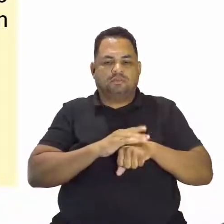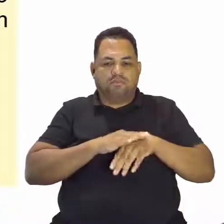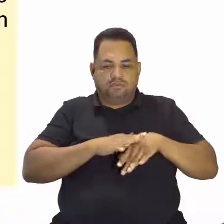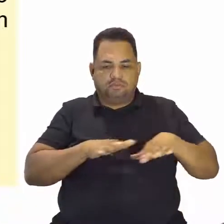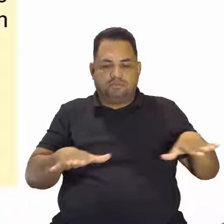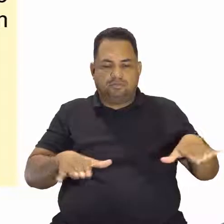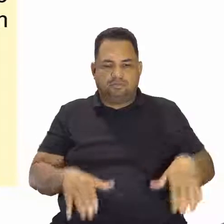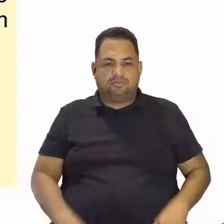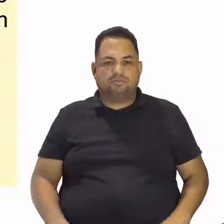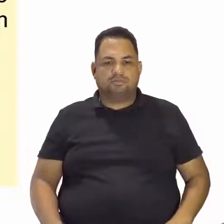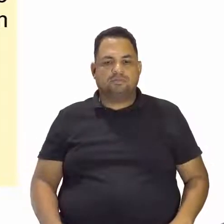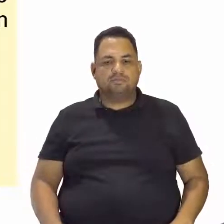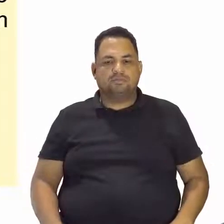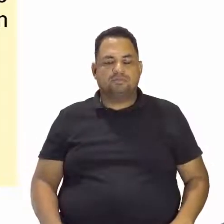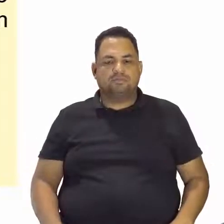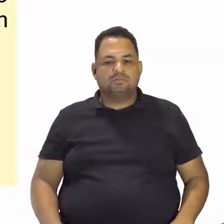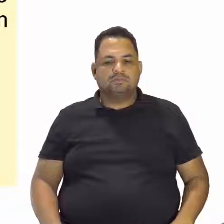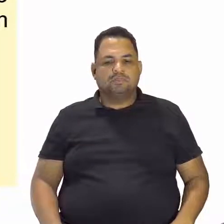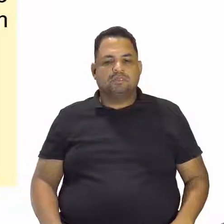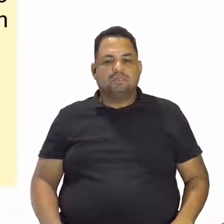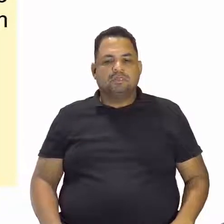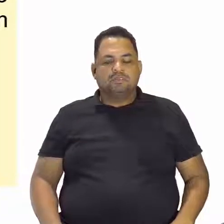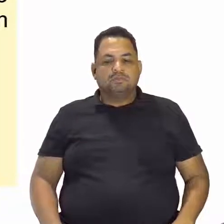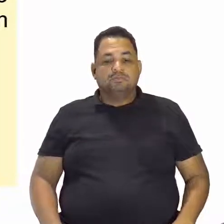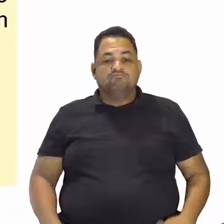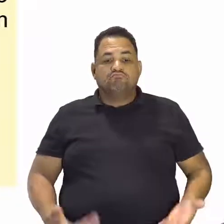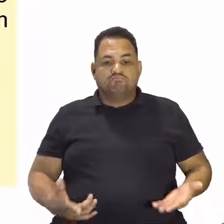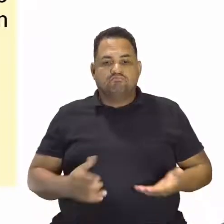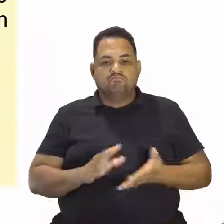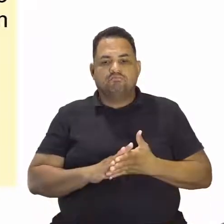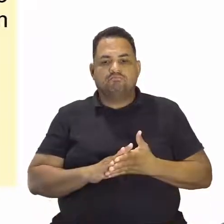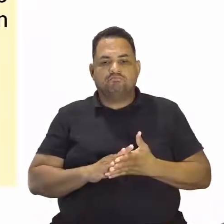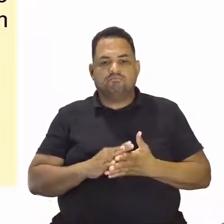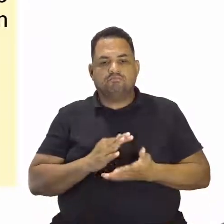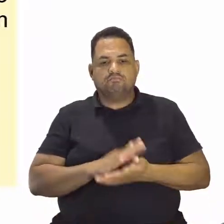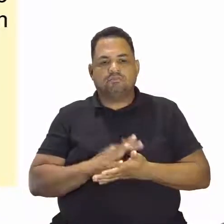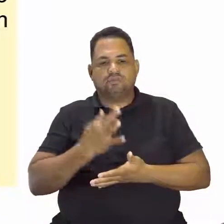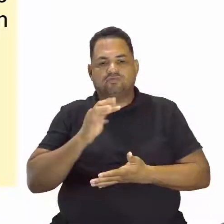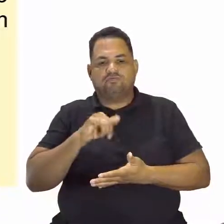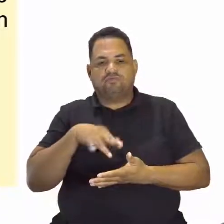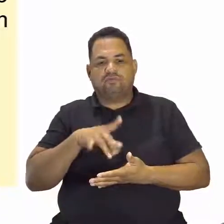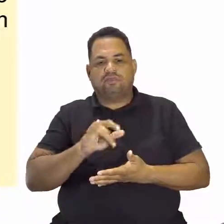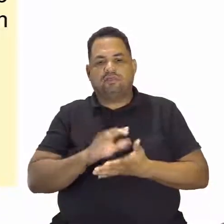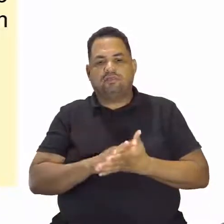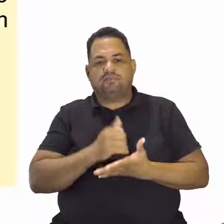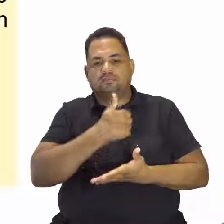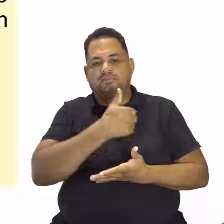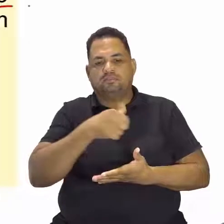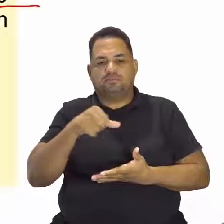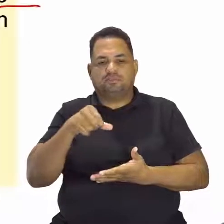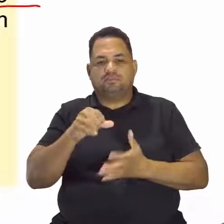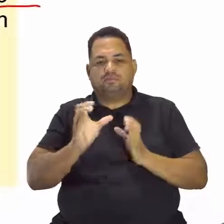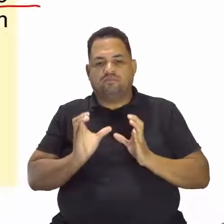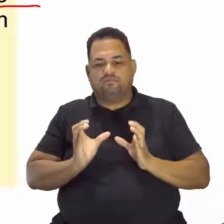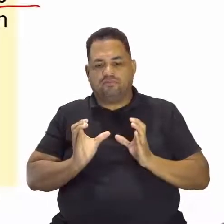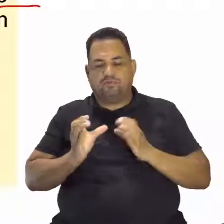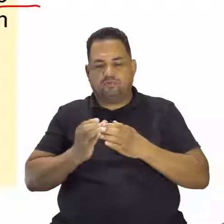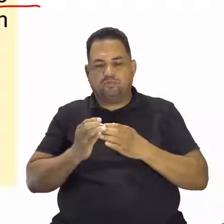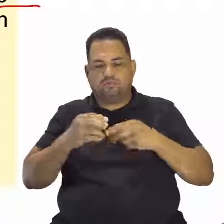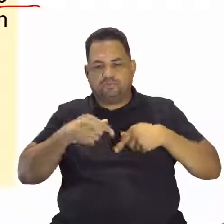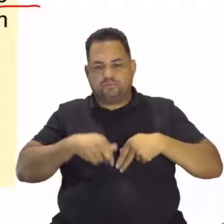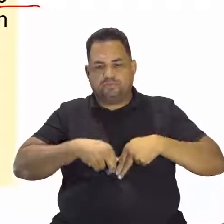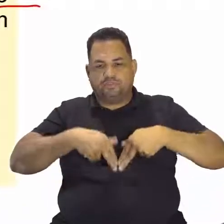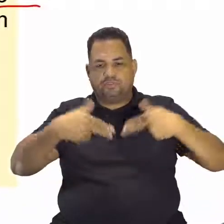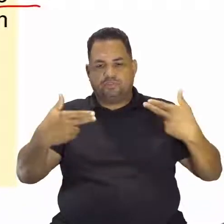né? Então, de acordo com a Fundação Nacional do Índio, a FUNAI, 19 etnias vivem nas 26